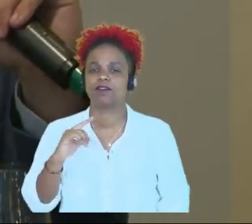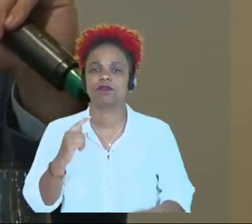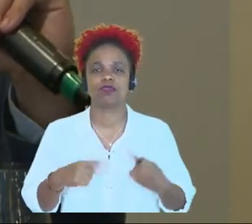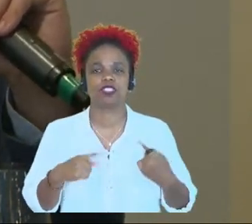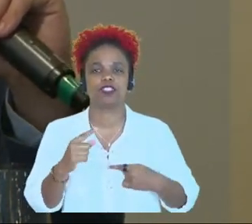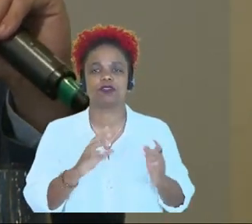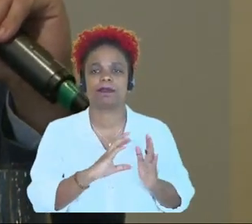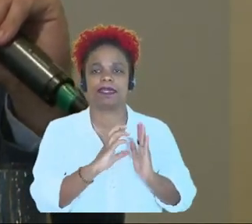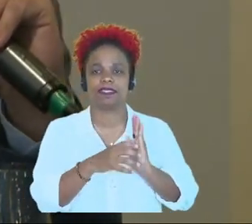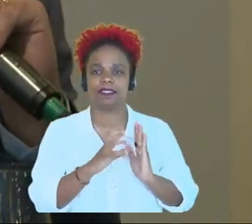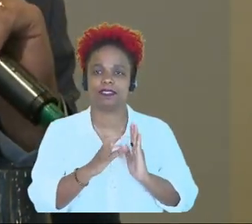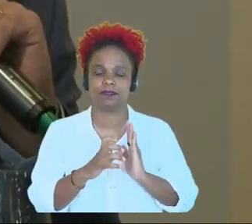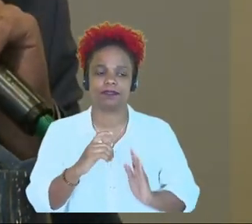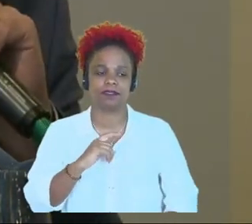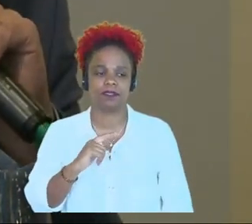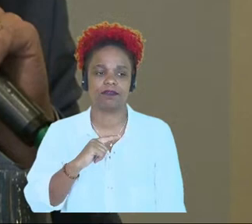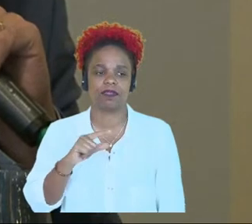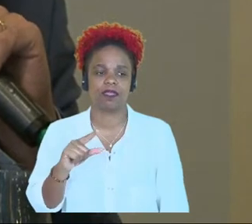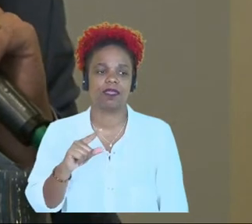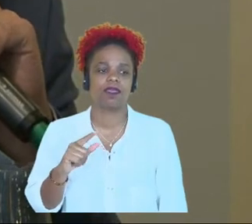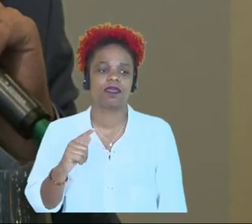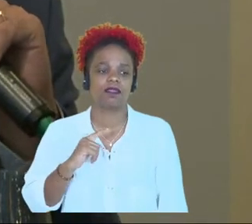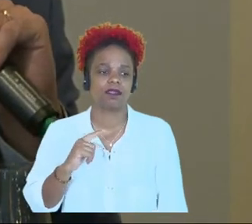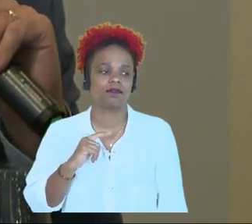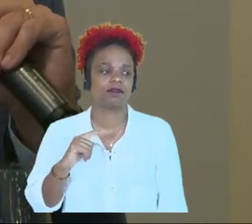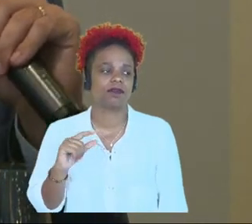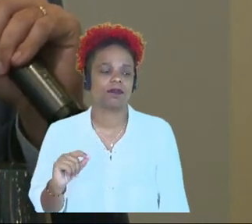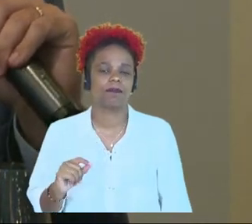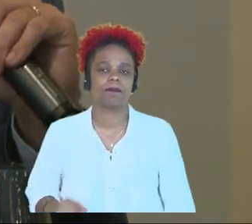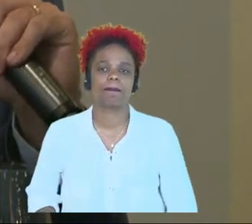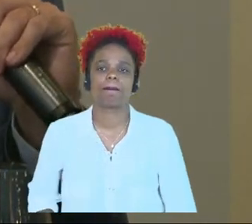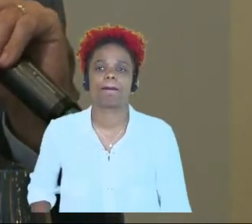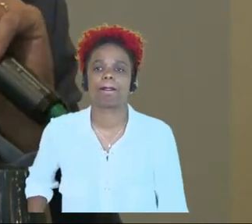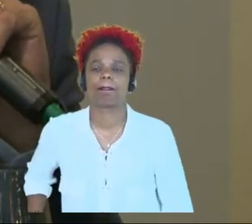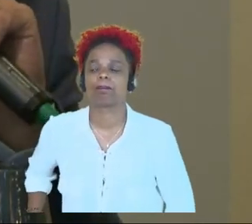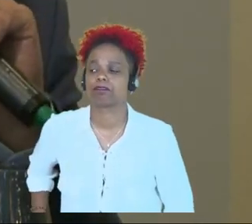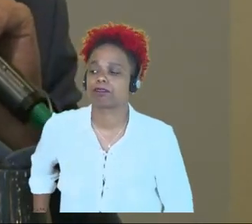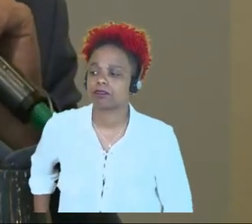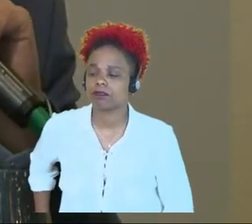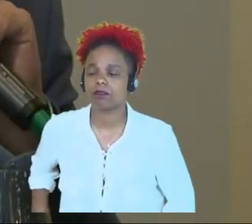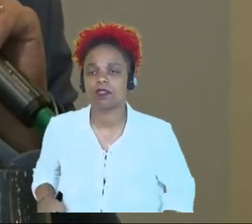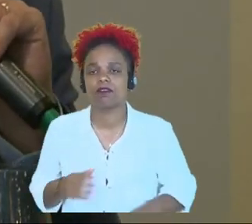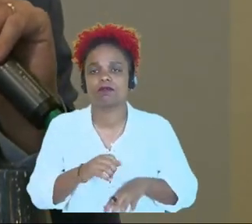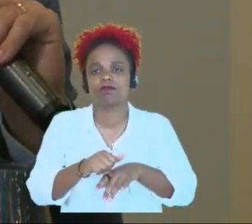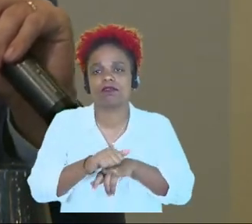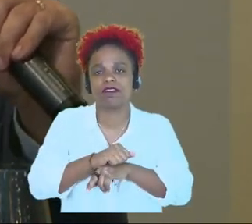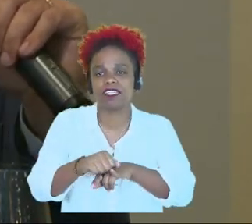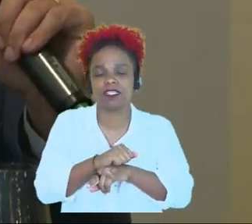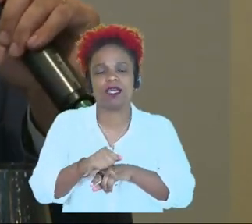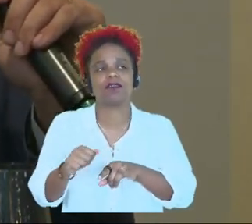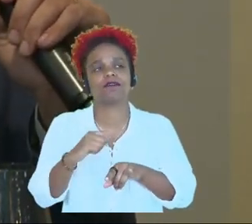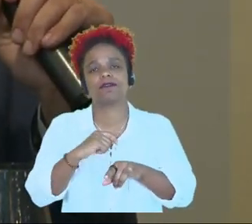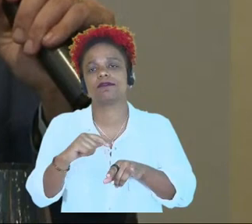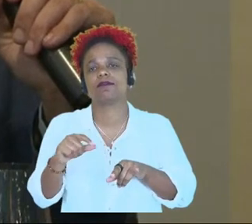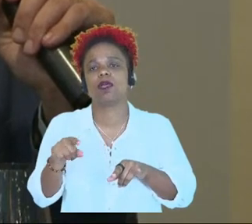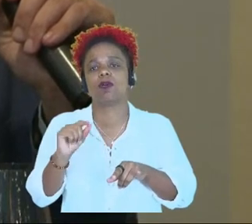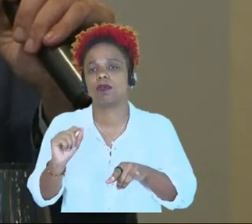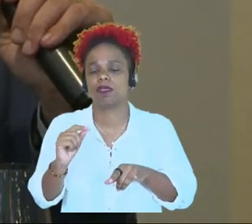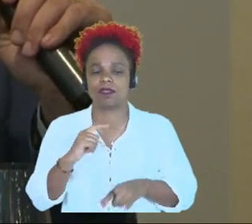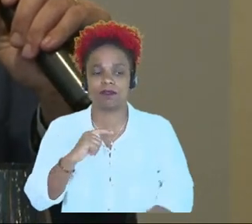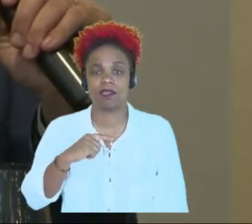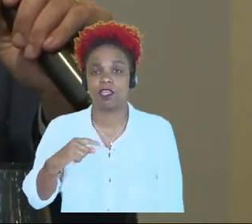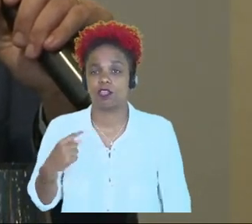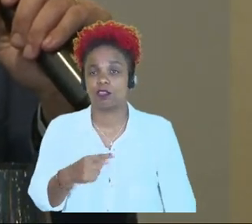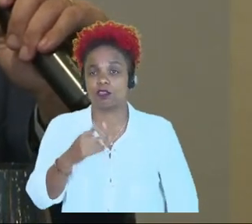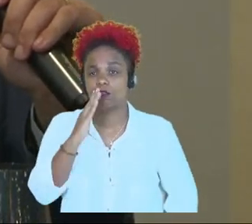políticos, que perderam muita credibilidade. No Brasil tem um elemento adicional, que é a Operação Lava Jato, e que acabou minando a